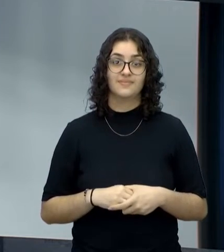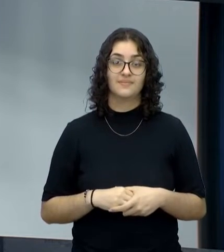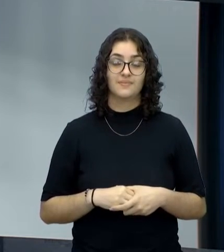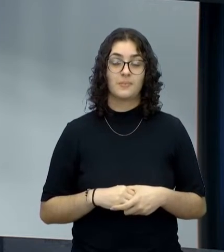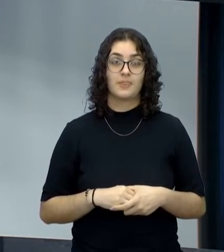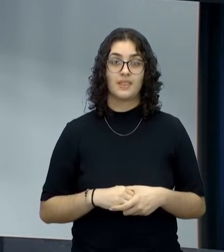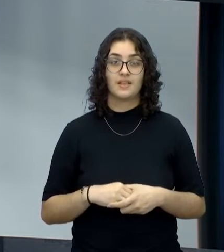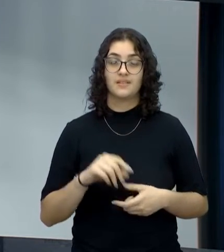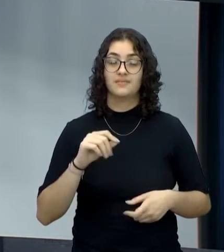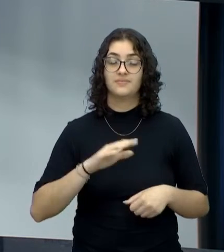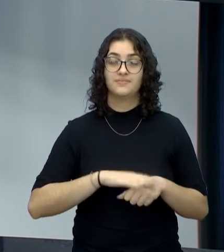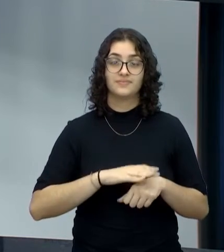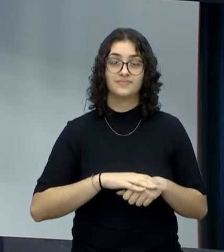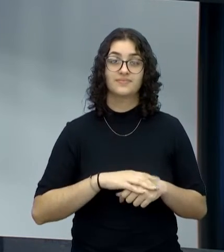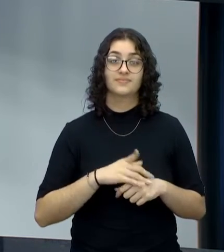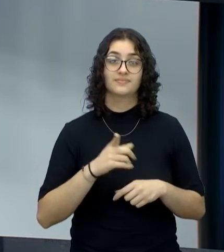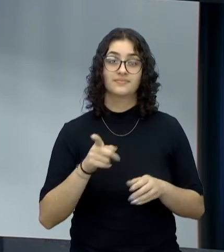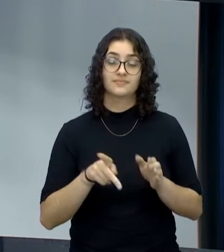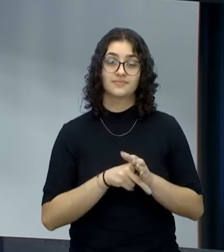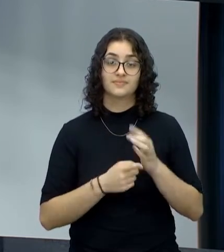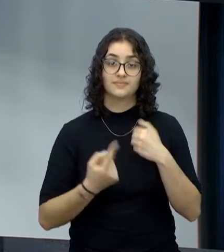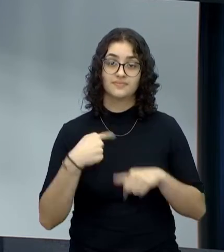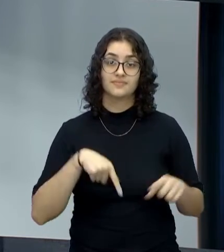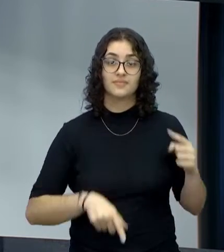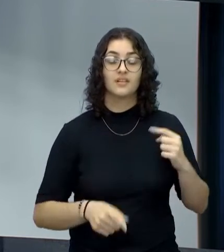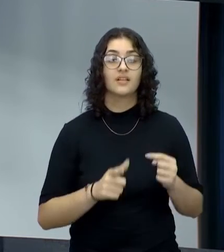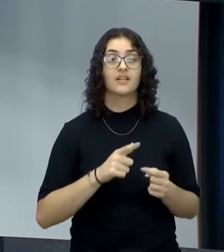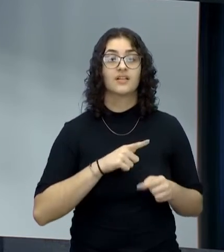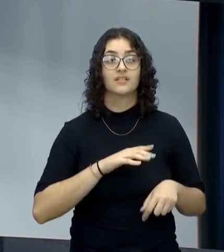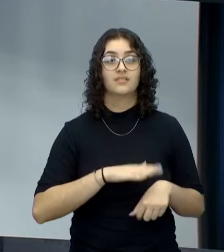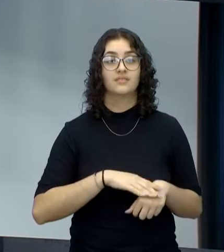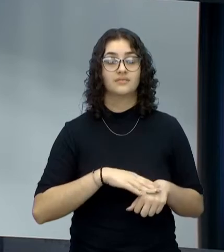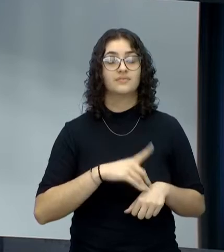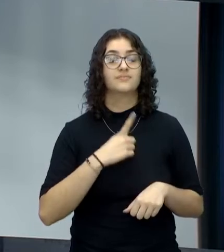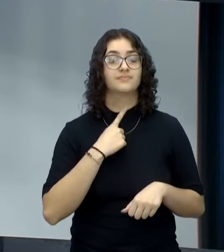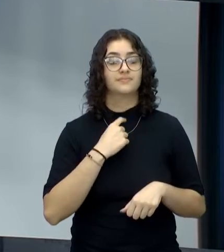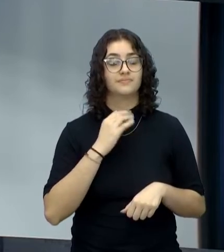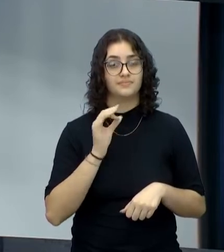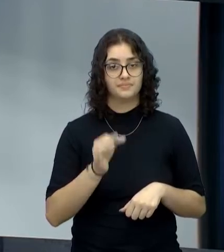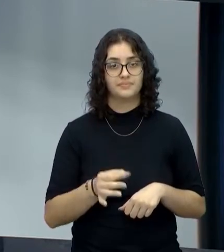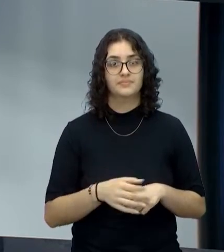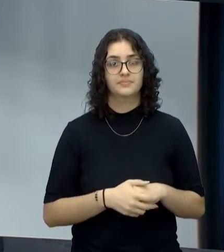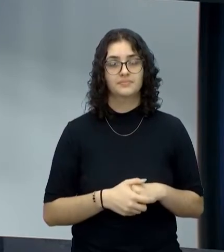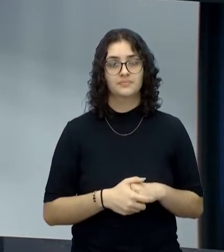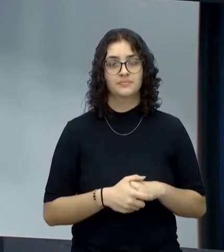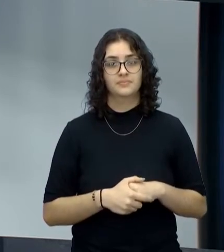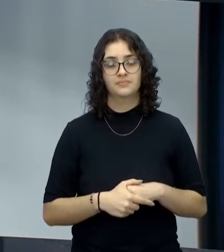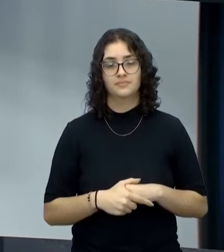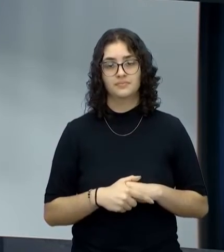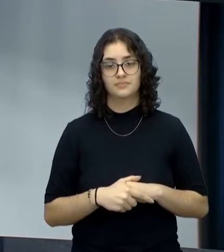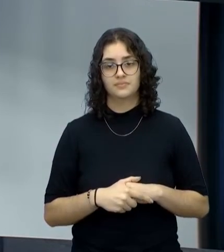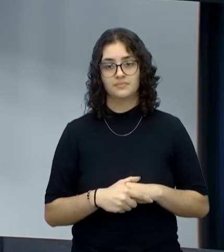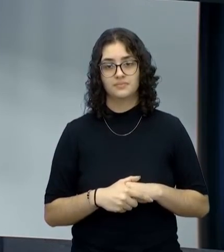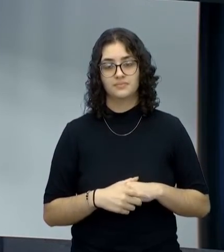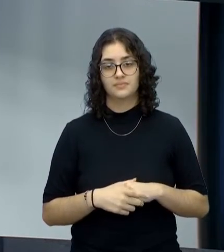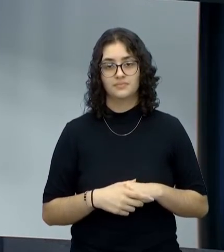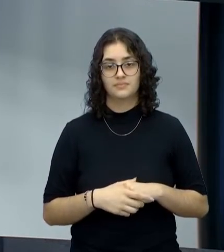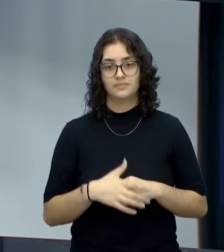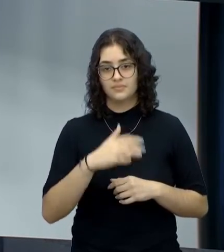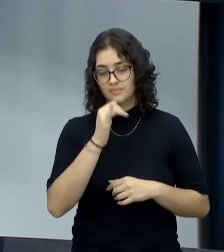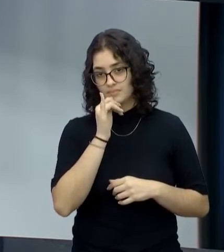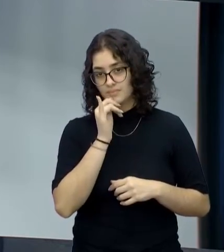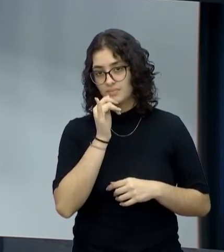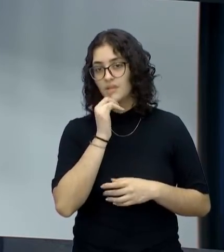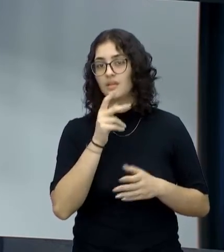desenvolvido, né, para o seu organismo metabolizar e ele ter aquela ação desejada, né? No caso, diminuir a dor